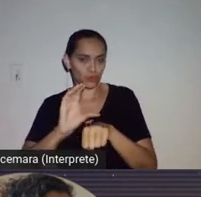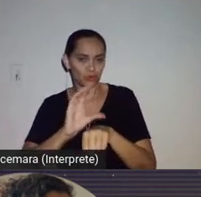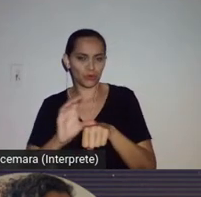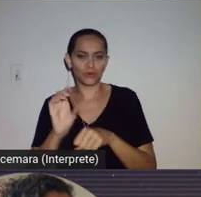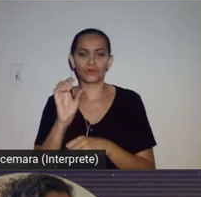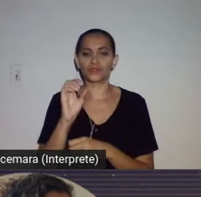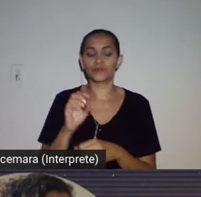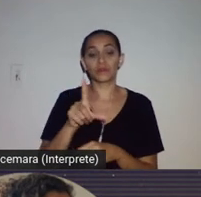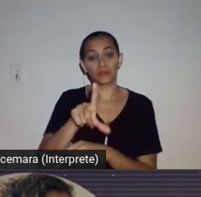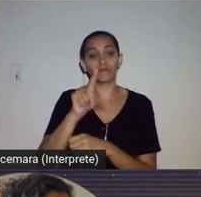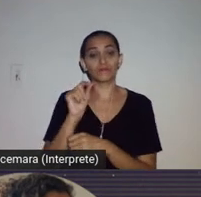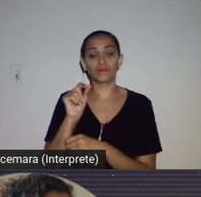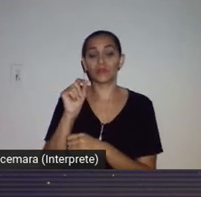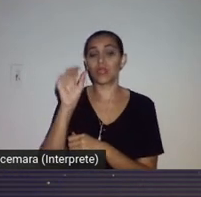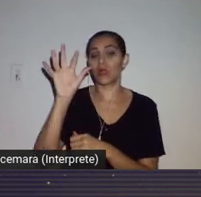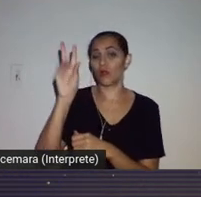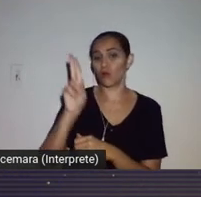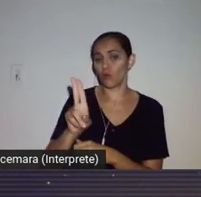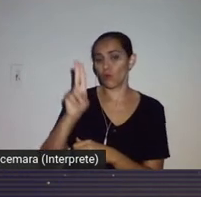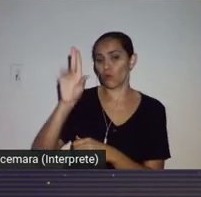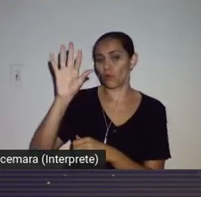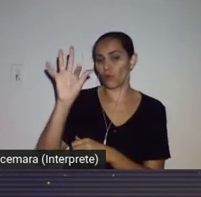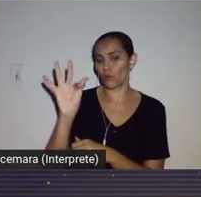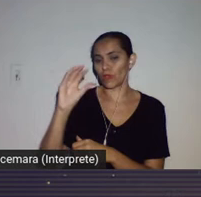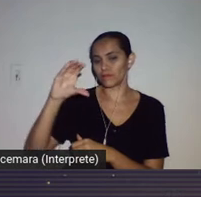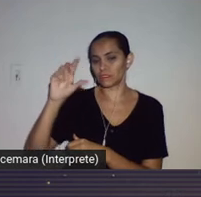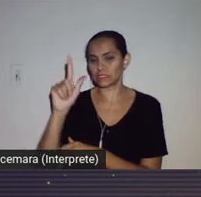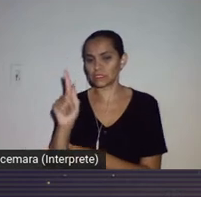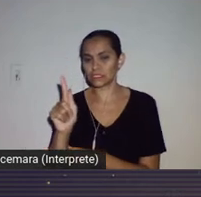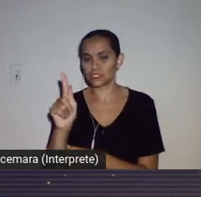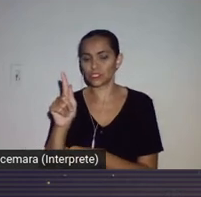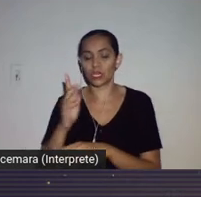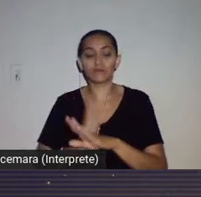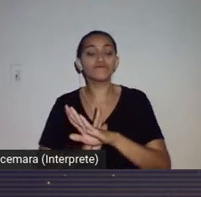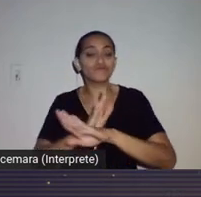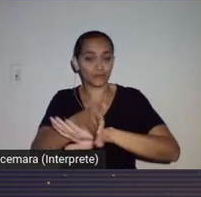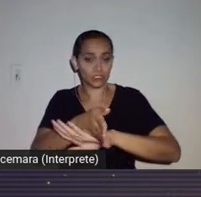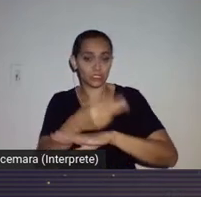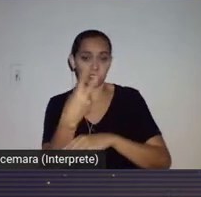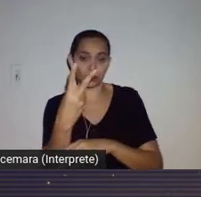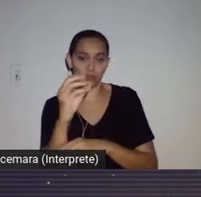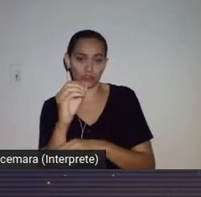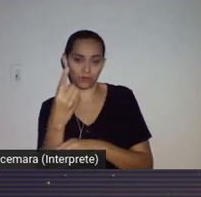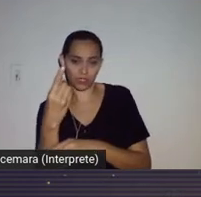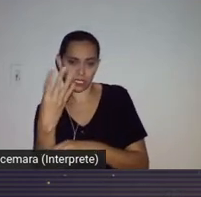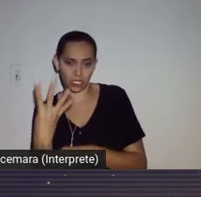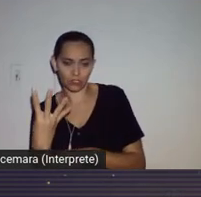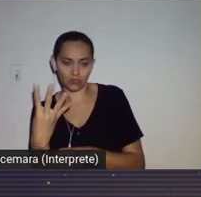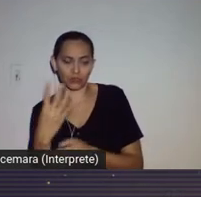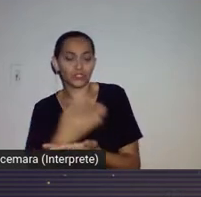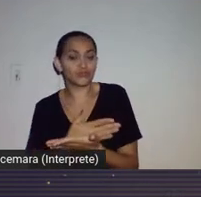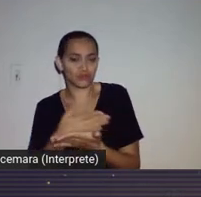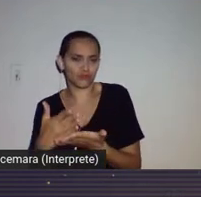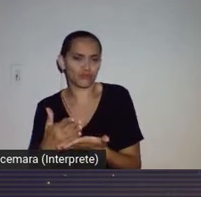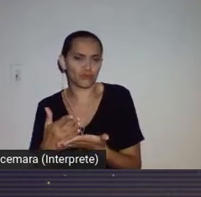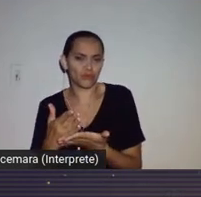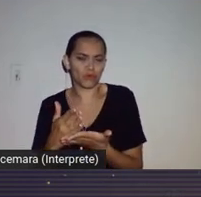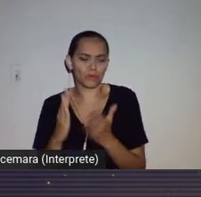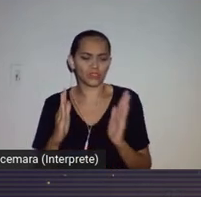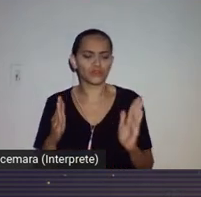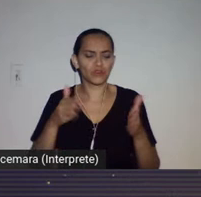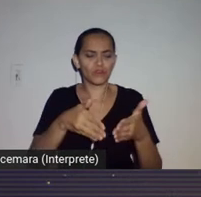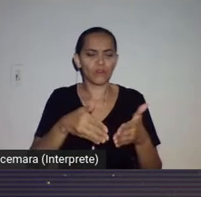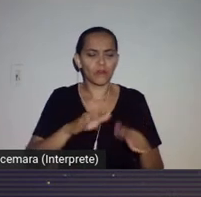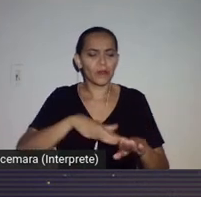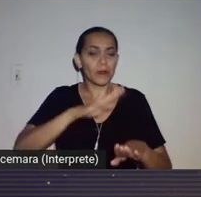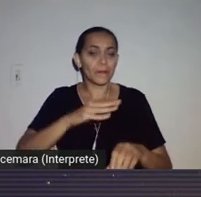Federal de Campina Grande. Eu entrei no ano 2014, nos primeiros períodos. Eu estava mais focada no curso em